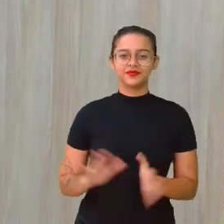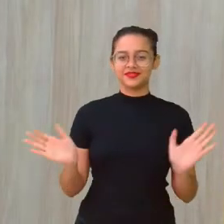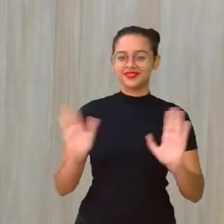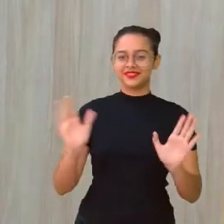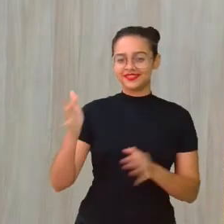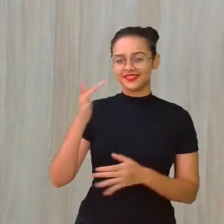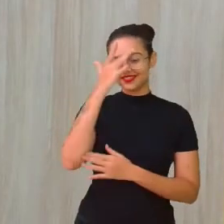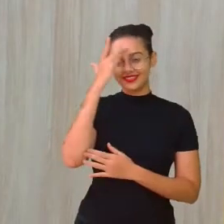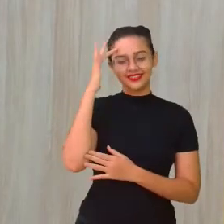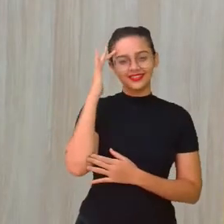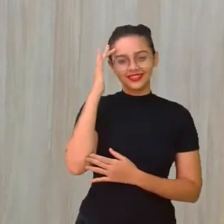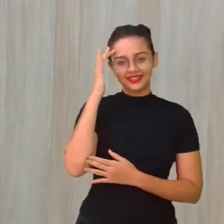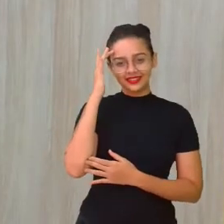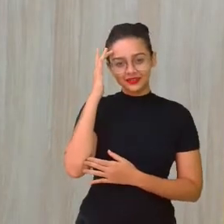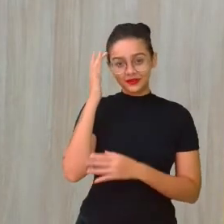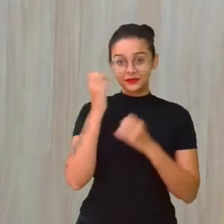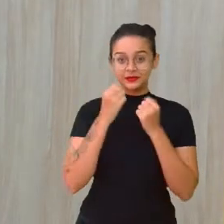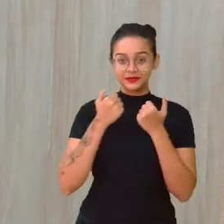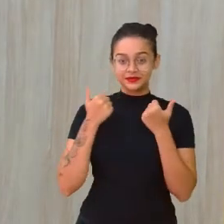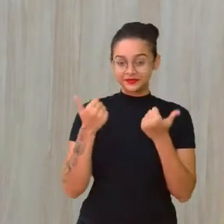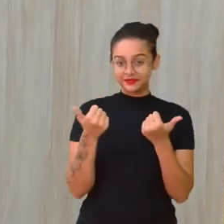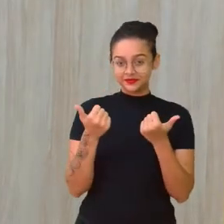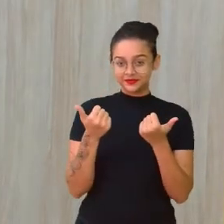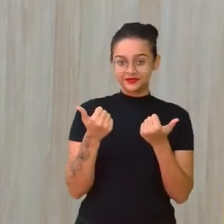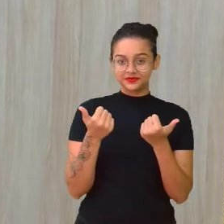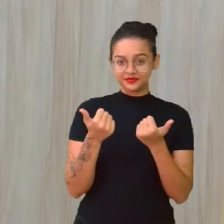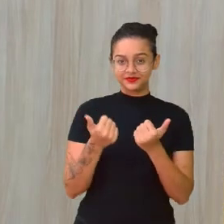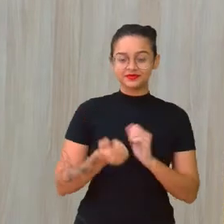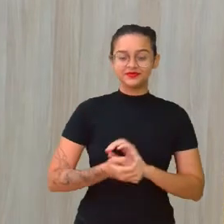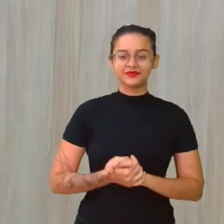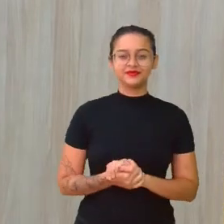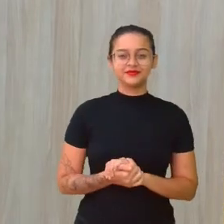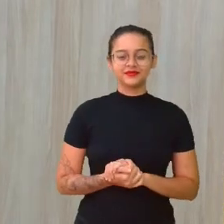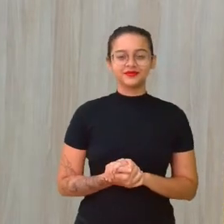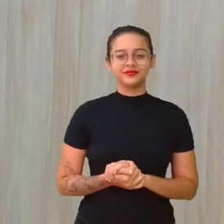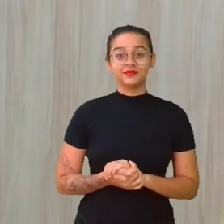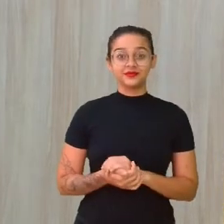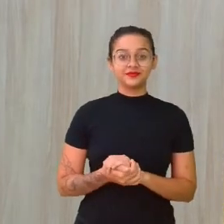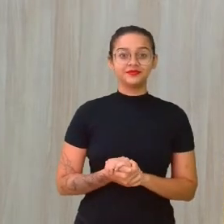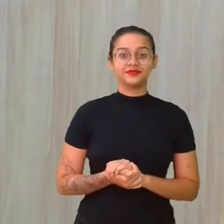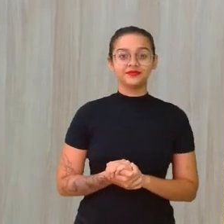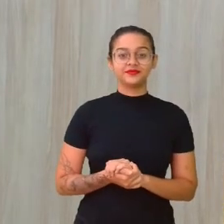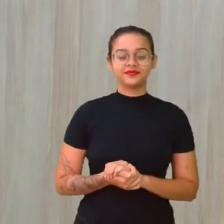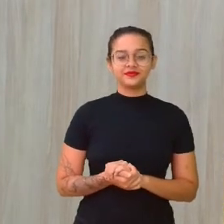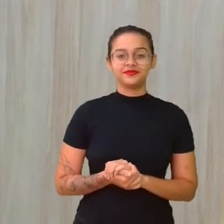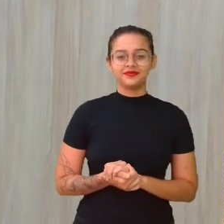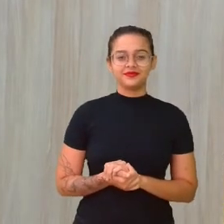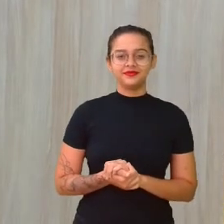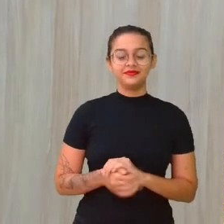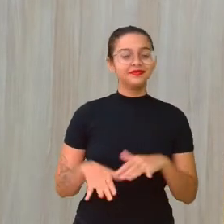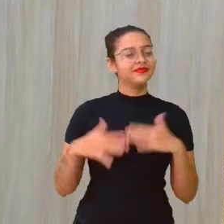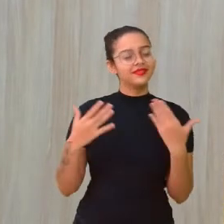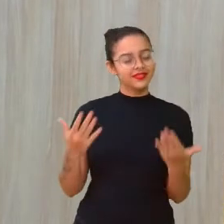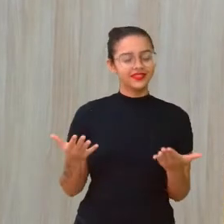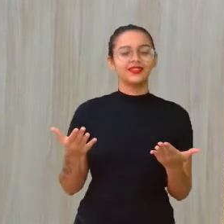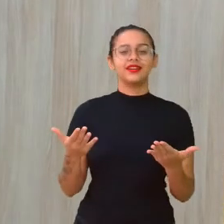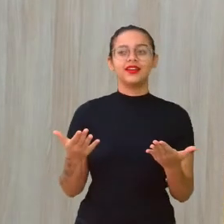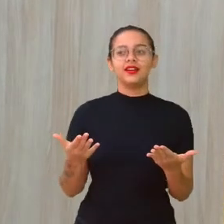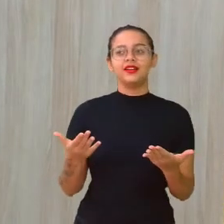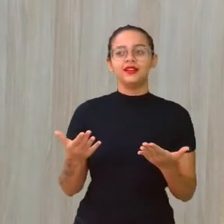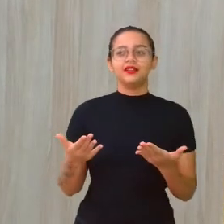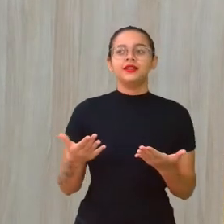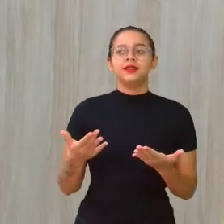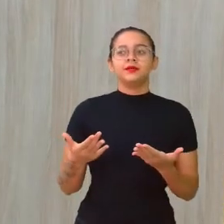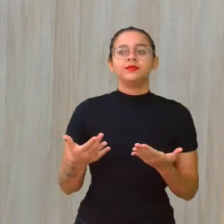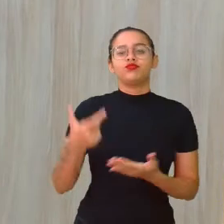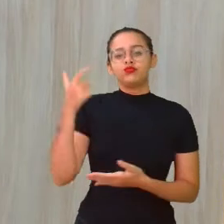people! Olá, pessoal! How are you today? Como é que vocês estão hoje? Tudo certinho? Então,